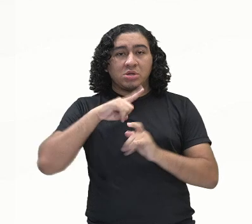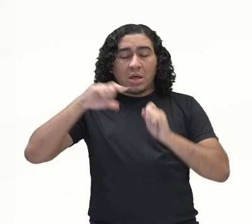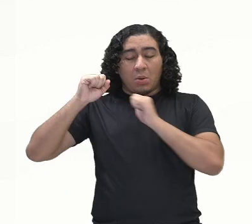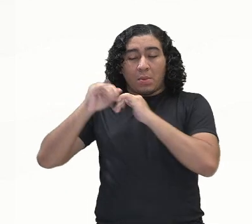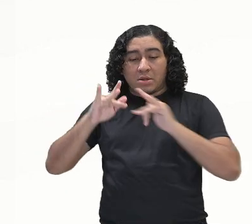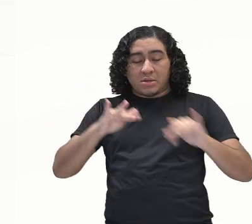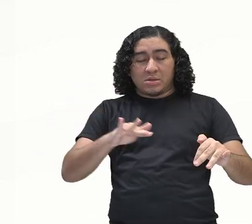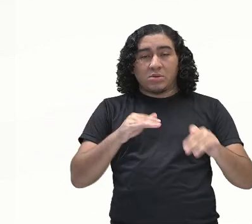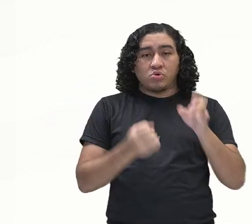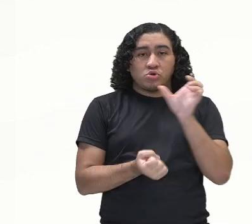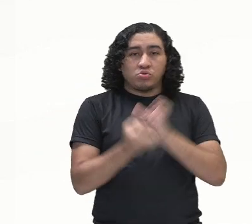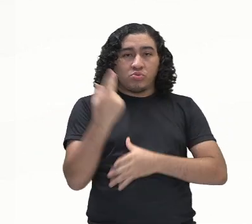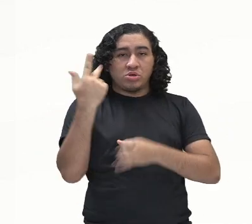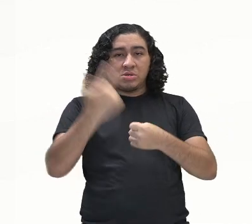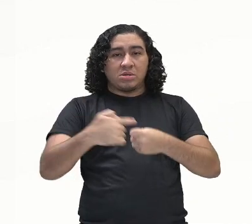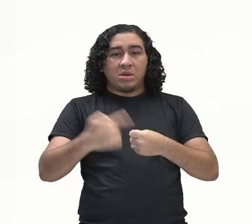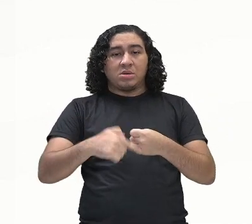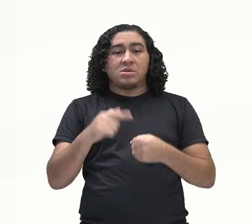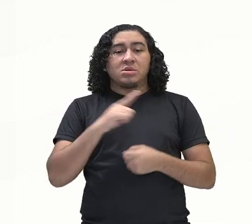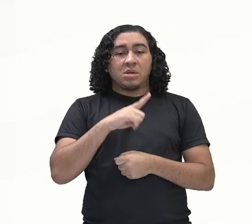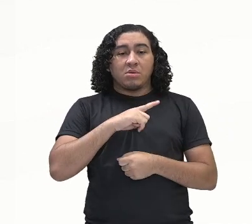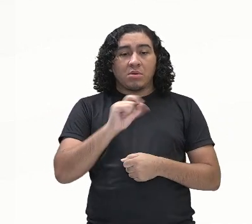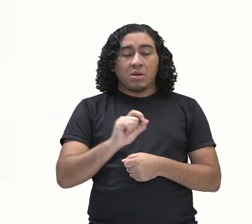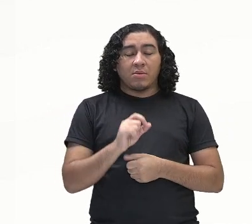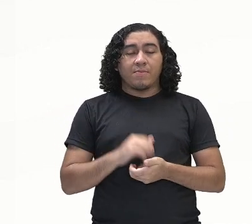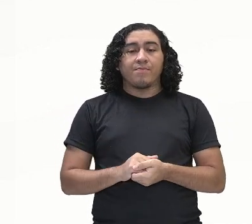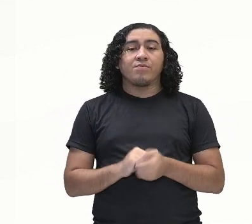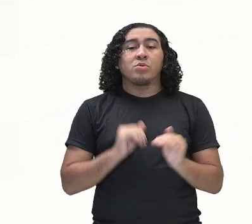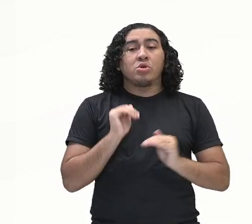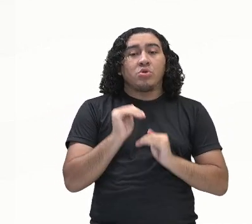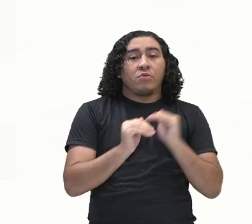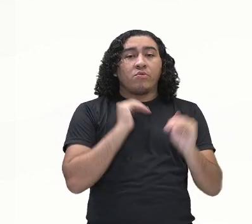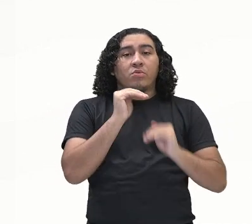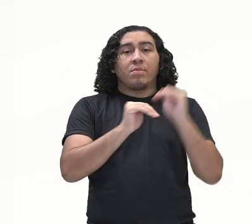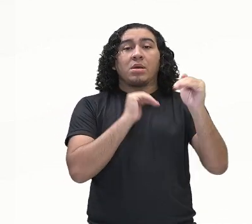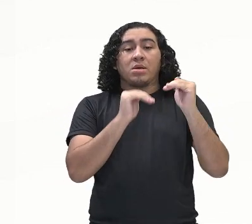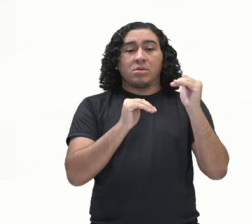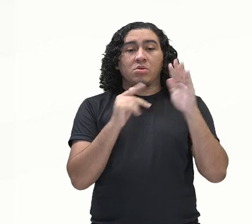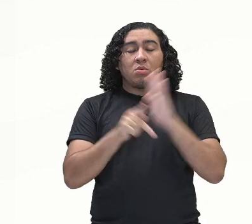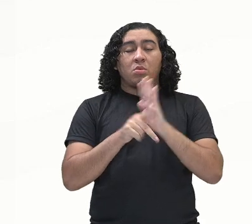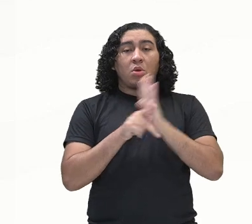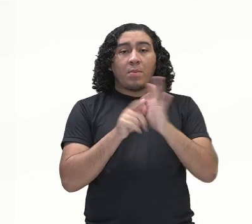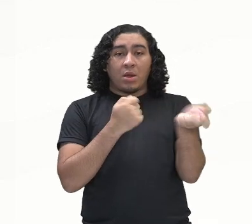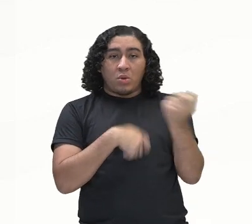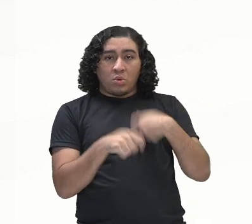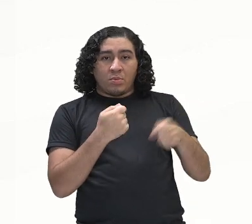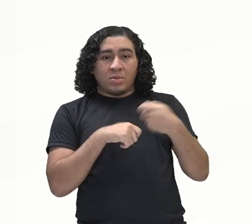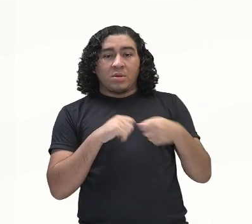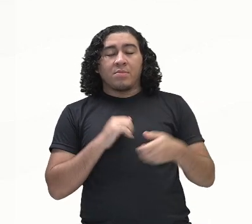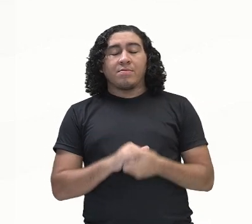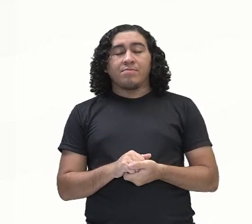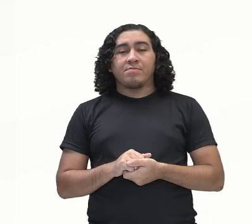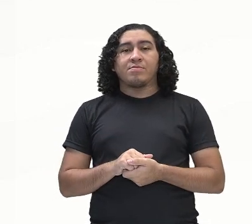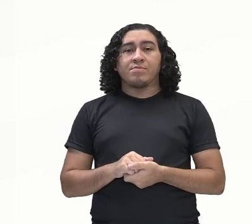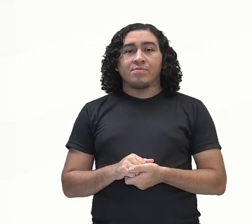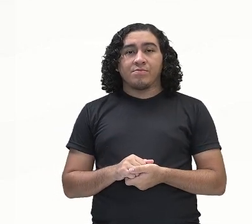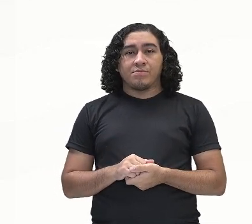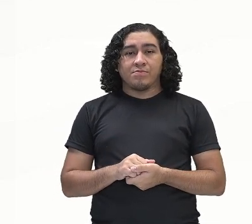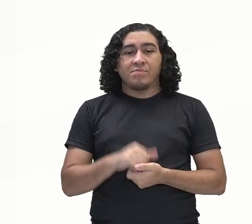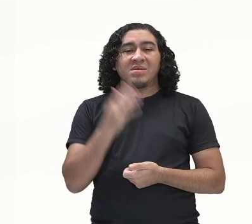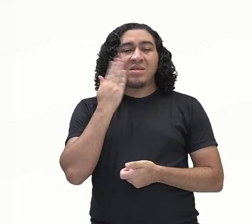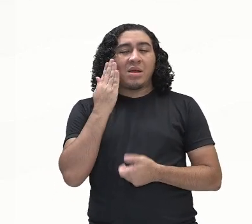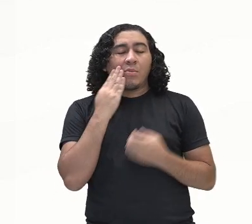o surgimento das cidades. A gente tem o desenvolvimento da economia a partir